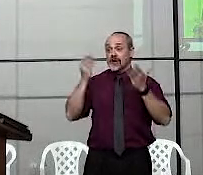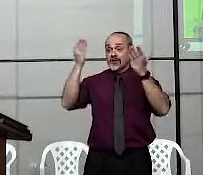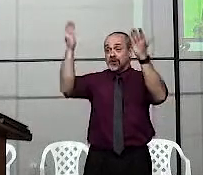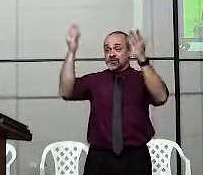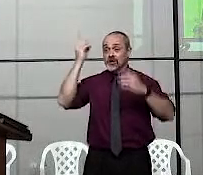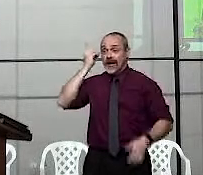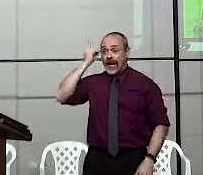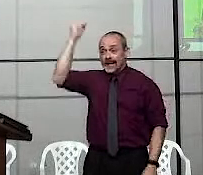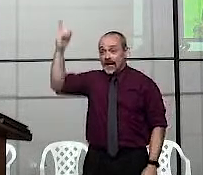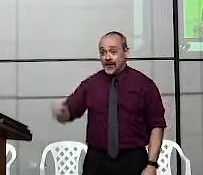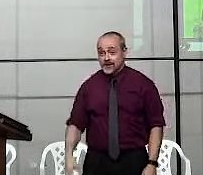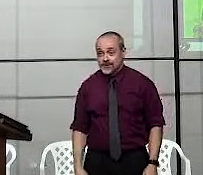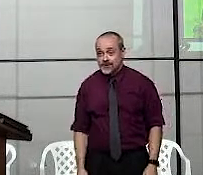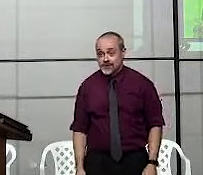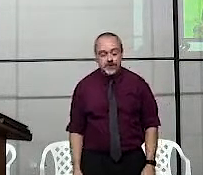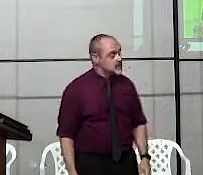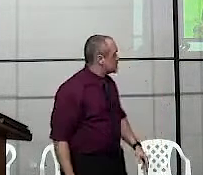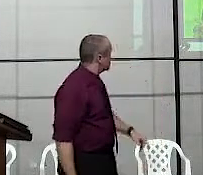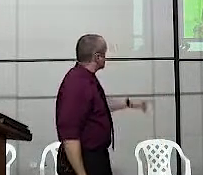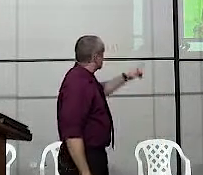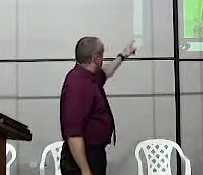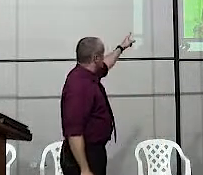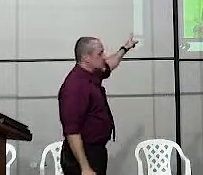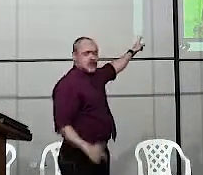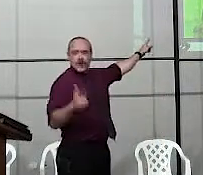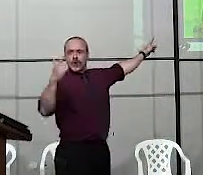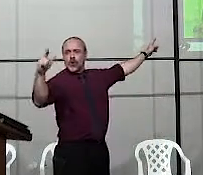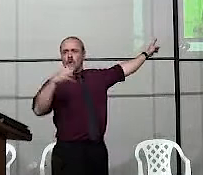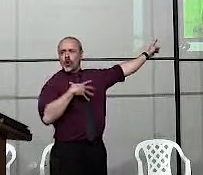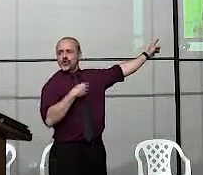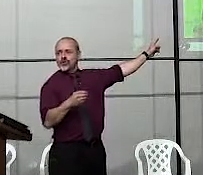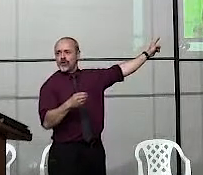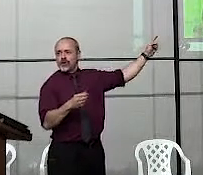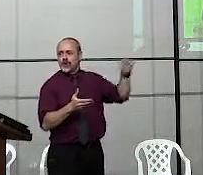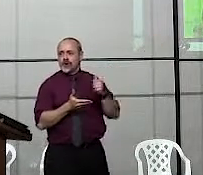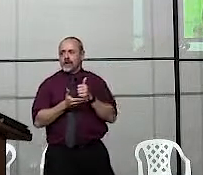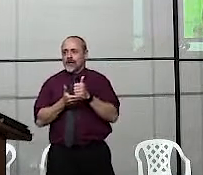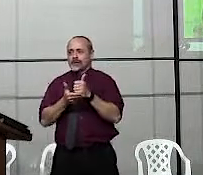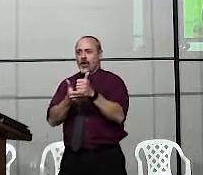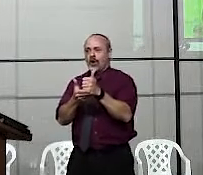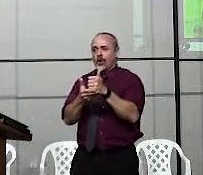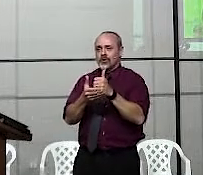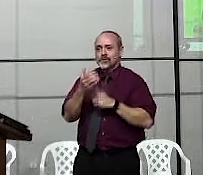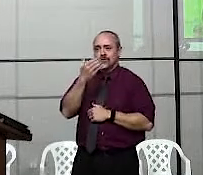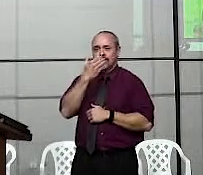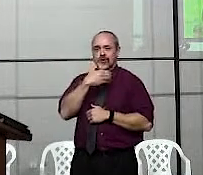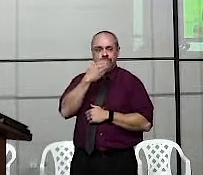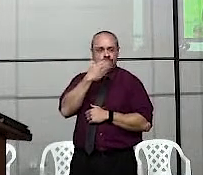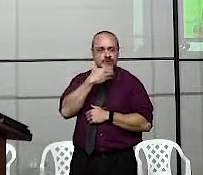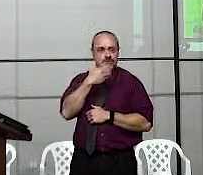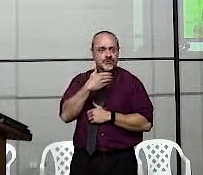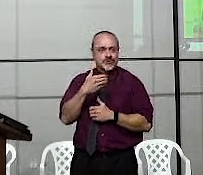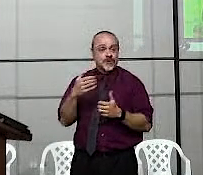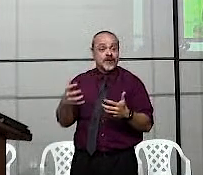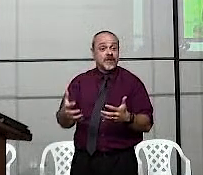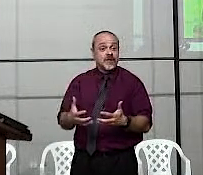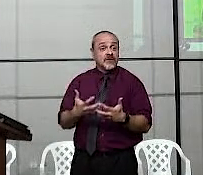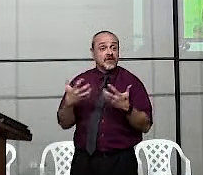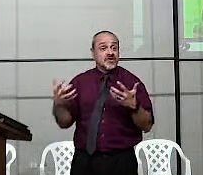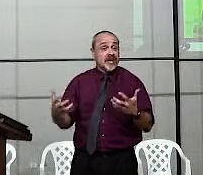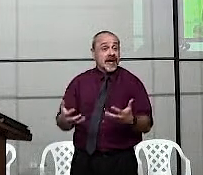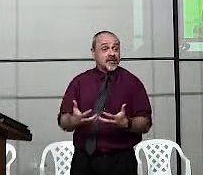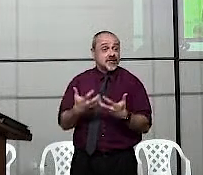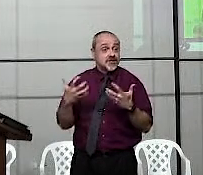um sacrifício a Deus. O outro filho levou frutos